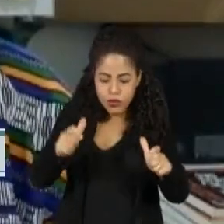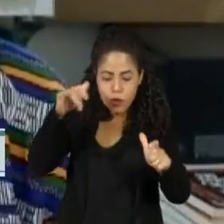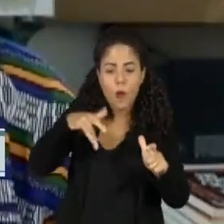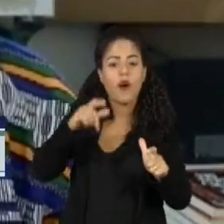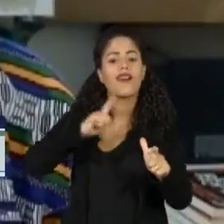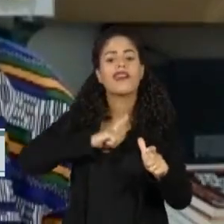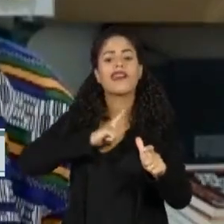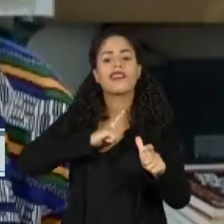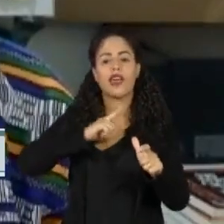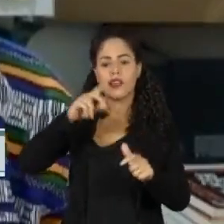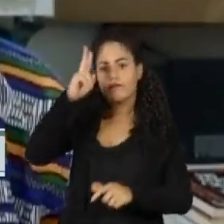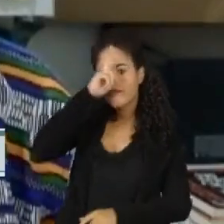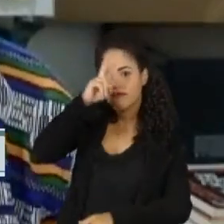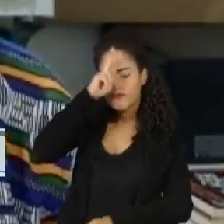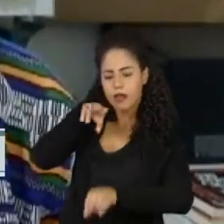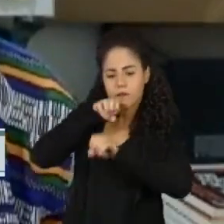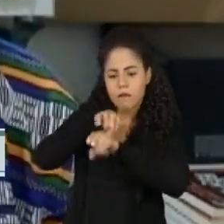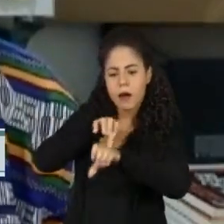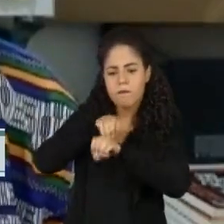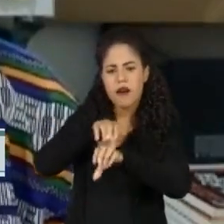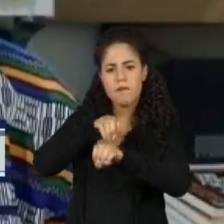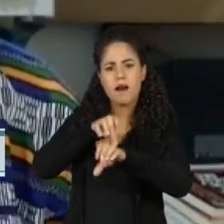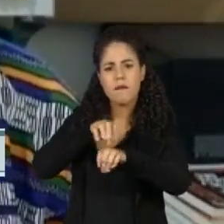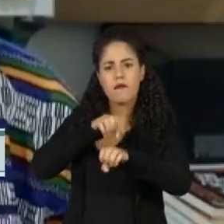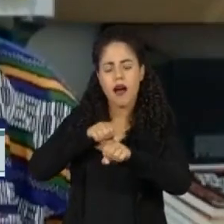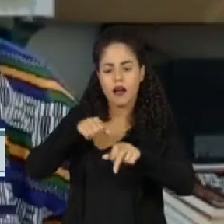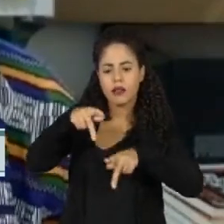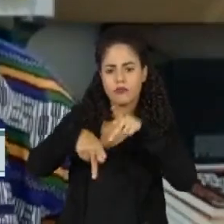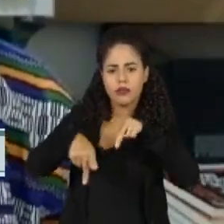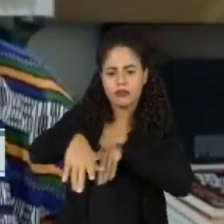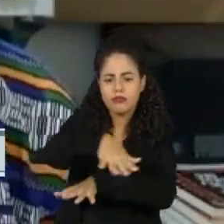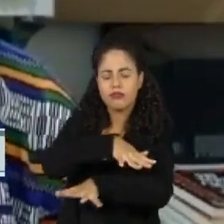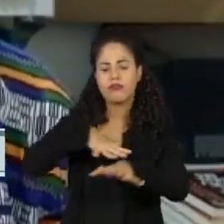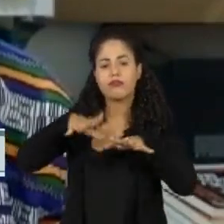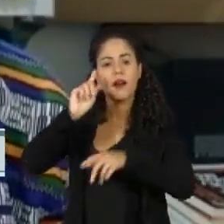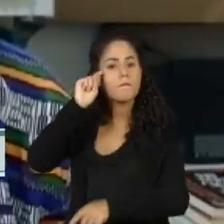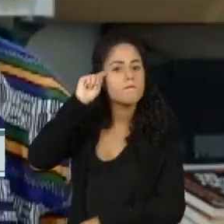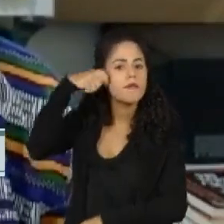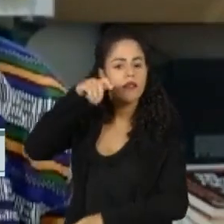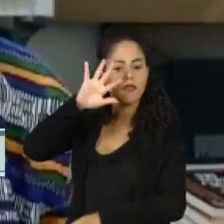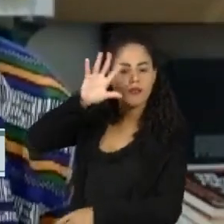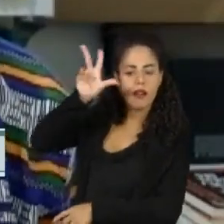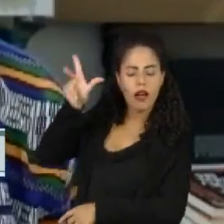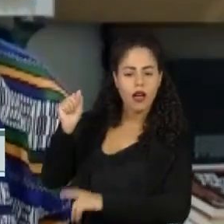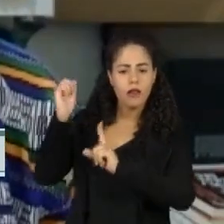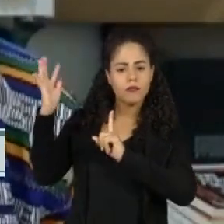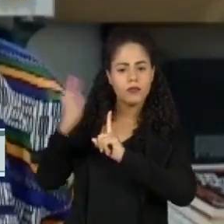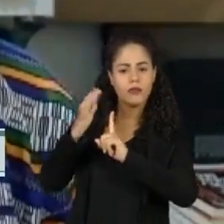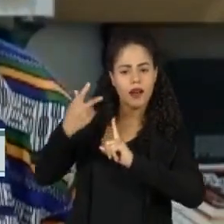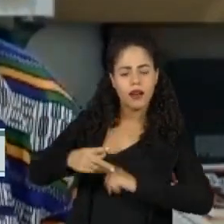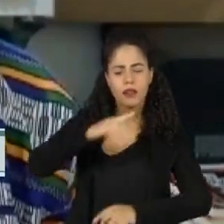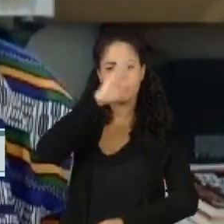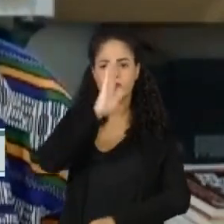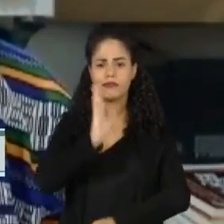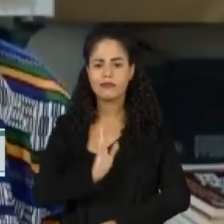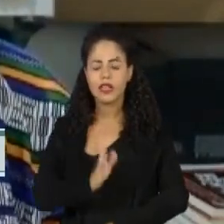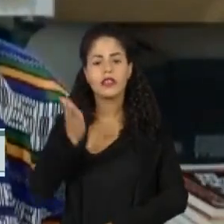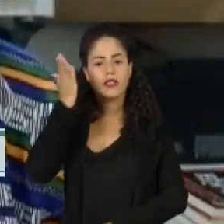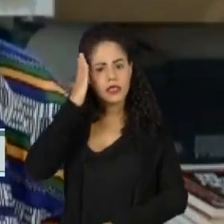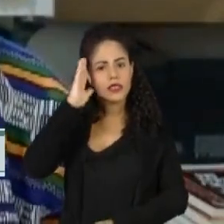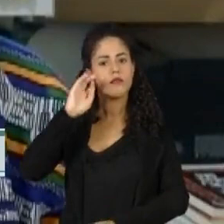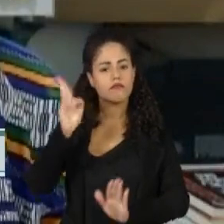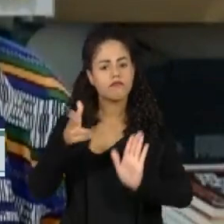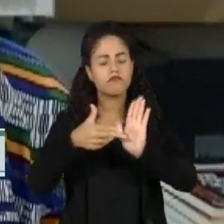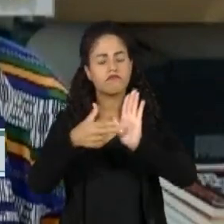lutas e prioridade do movimento negro, das diversas organizações negras, pela educação, pelo reconhecimento da